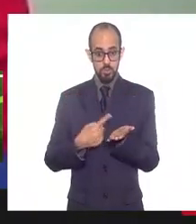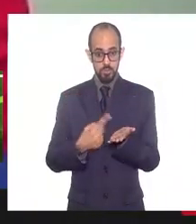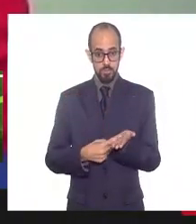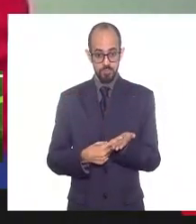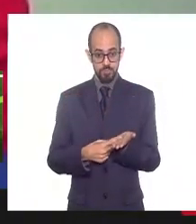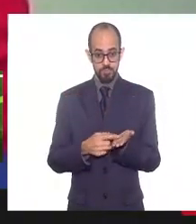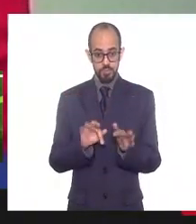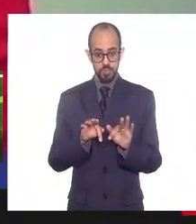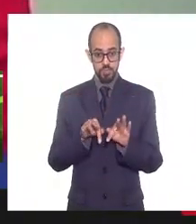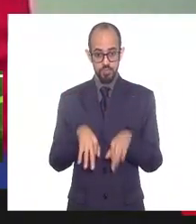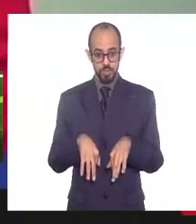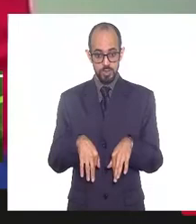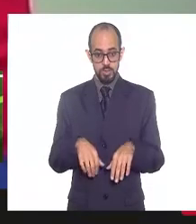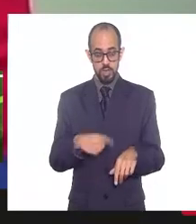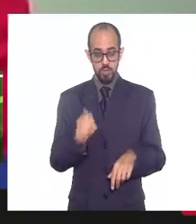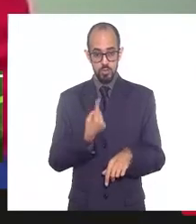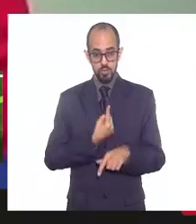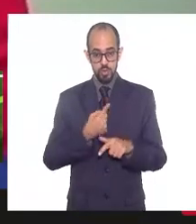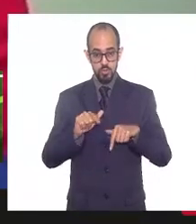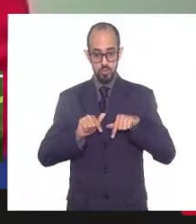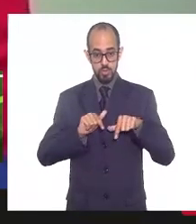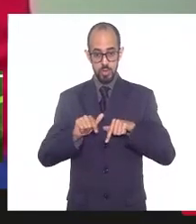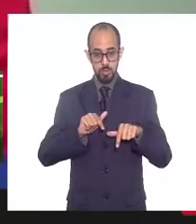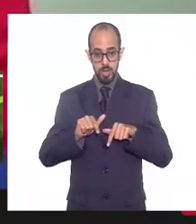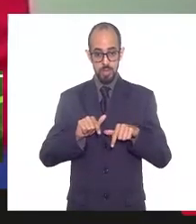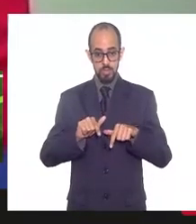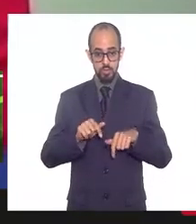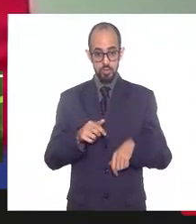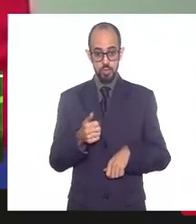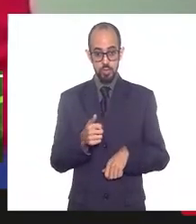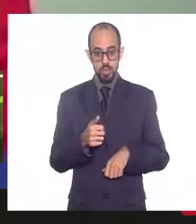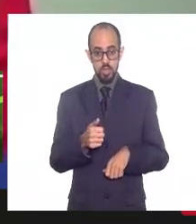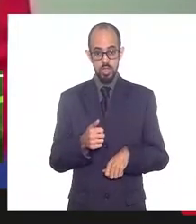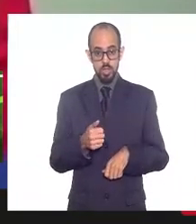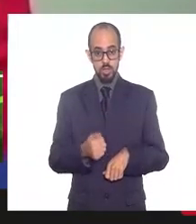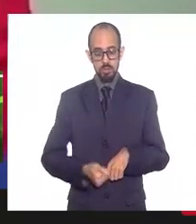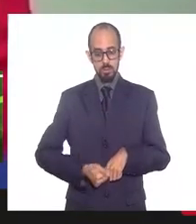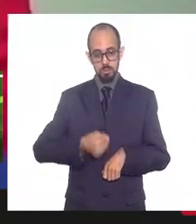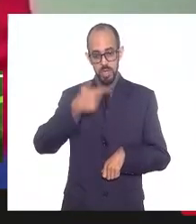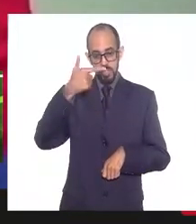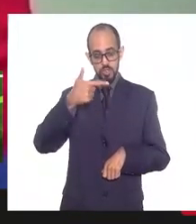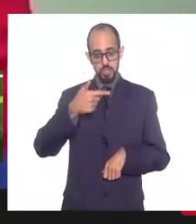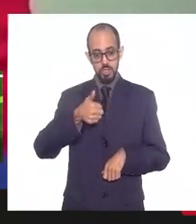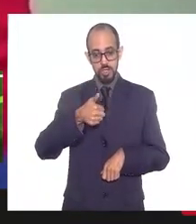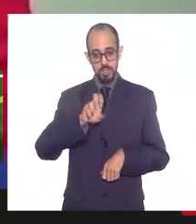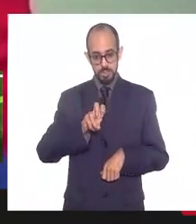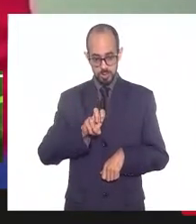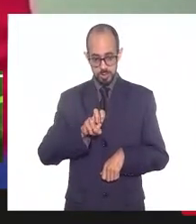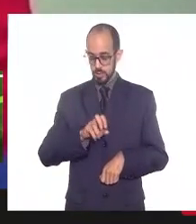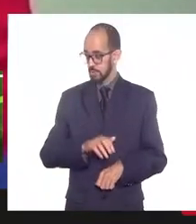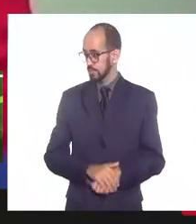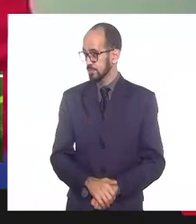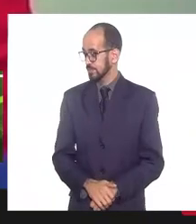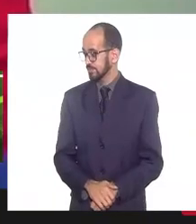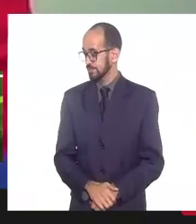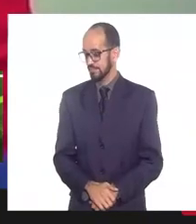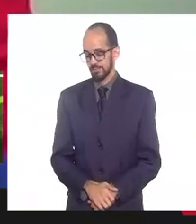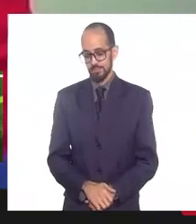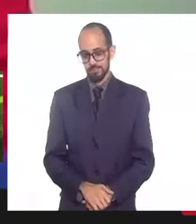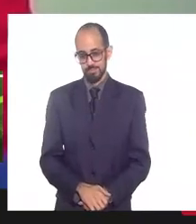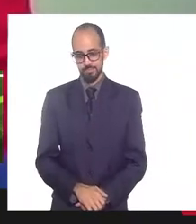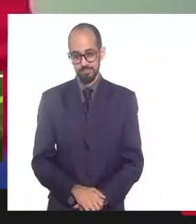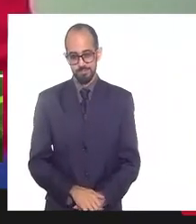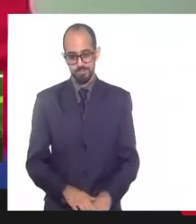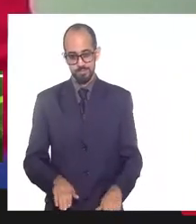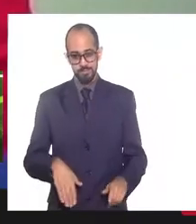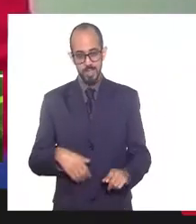de encerrarmos a nossa reunião às 12 horas e 15 minutos. Então, primeira a falar, a